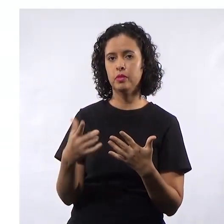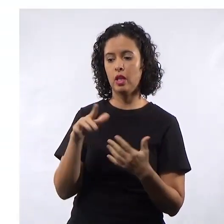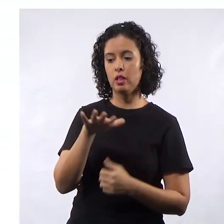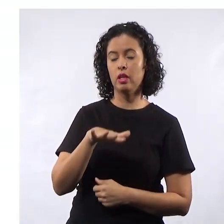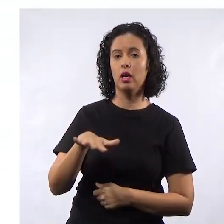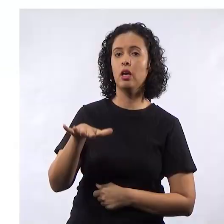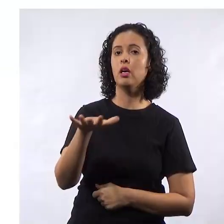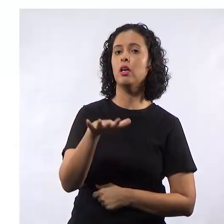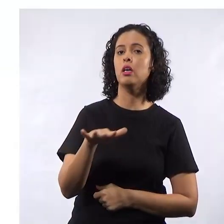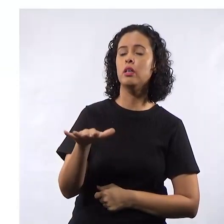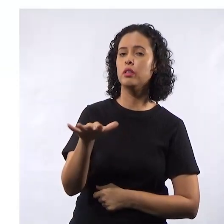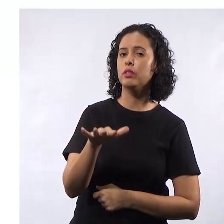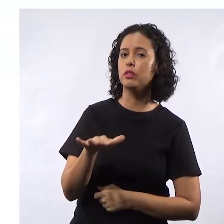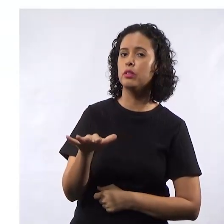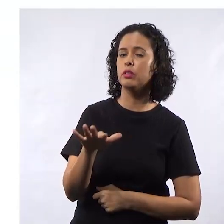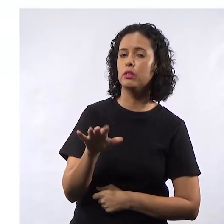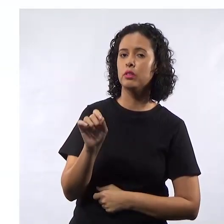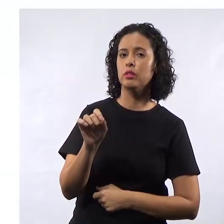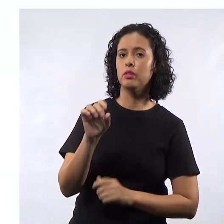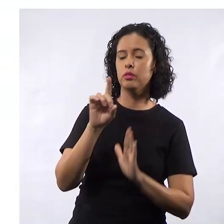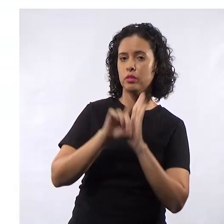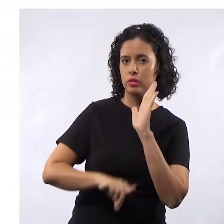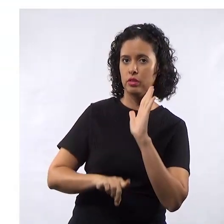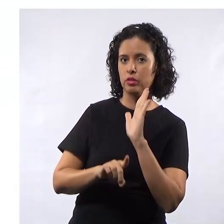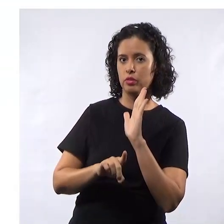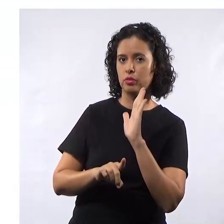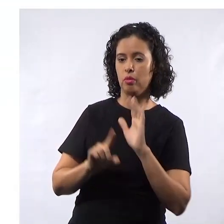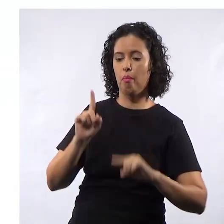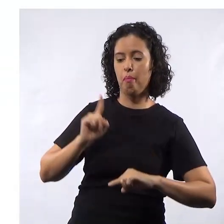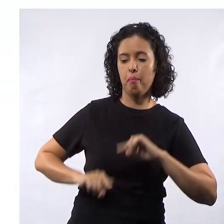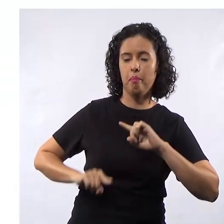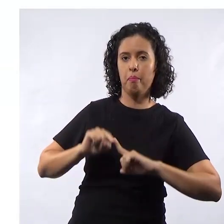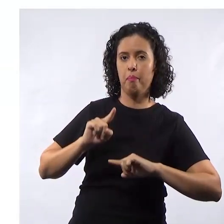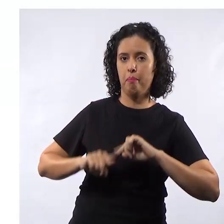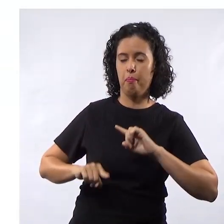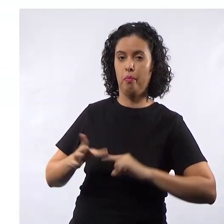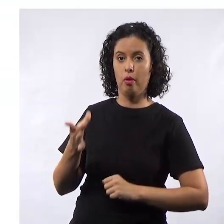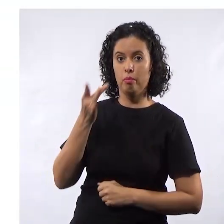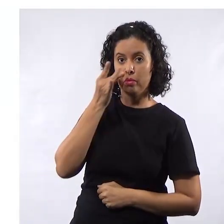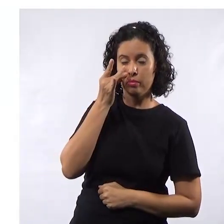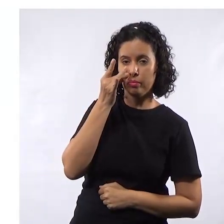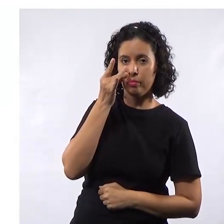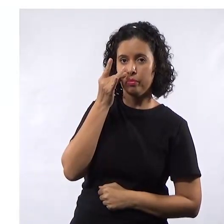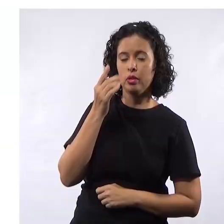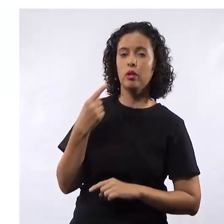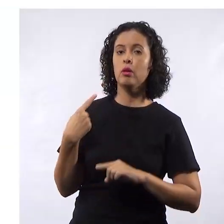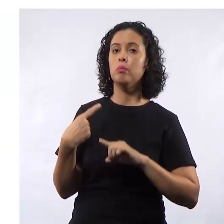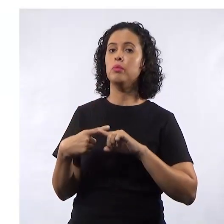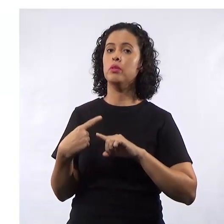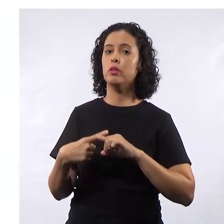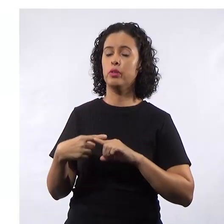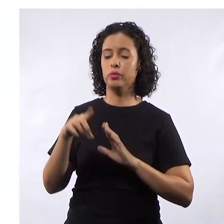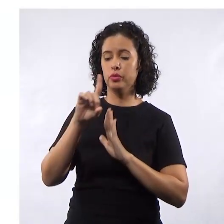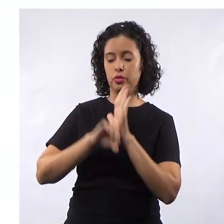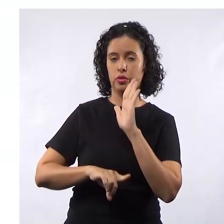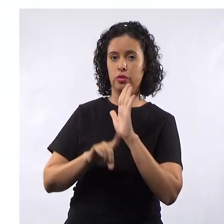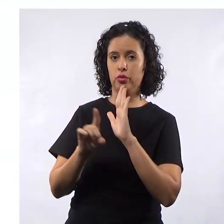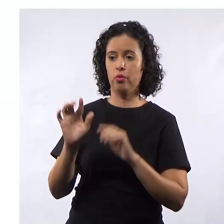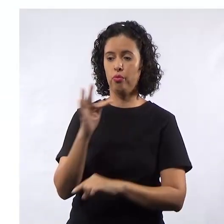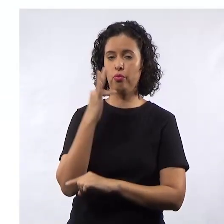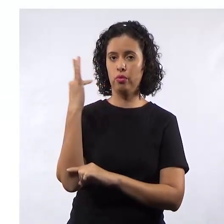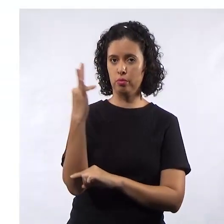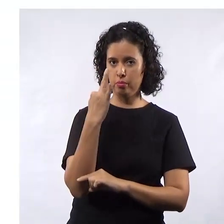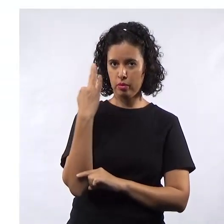na esfera aqui do direito material, tá, gente? Porque quando passa para o direito formal, que é quando a gente busca o